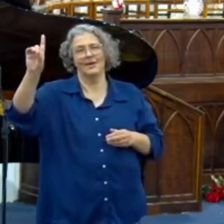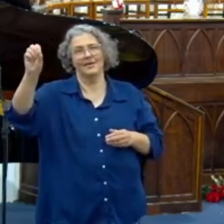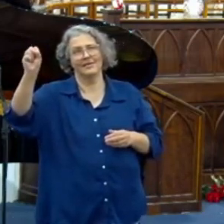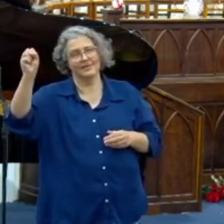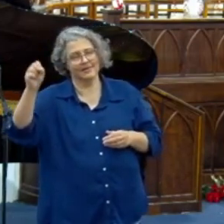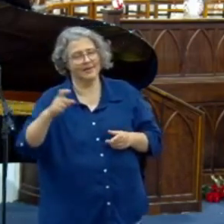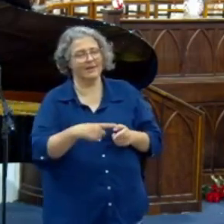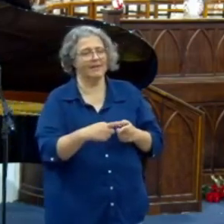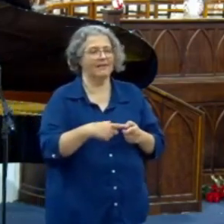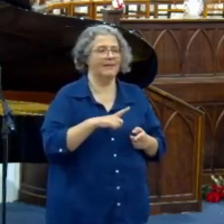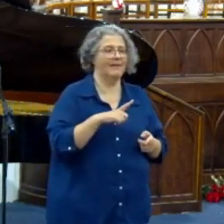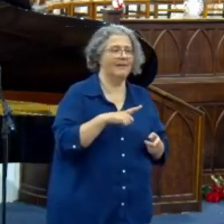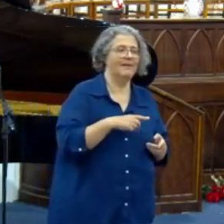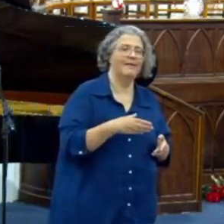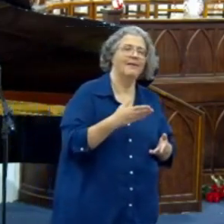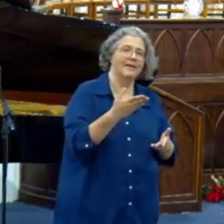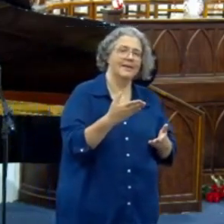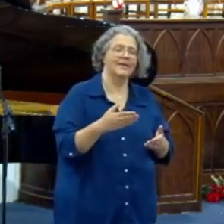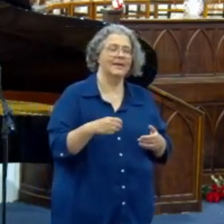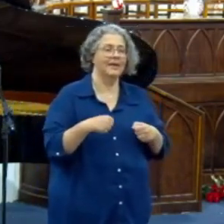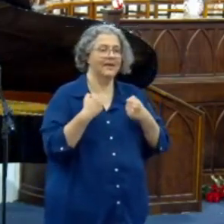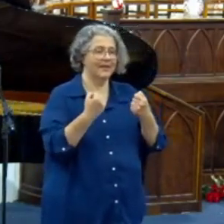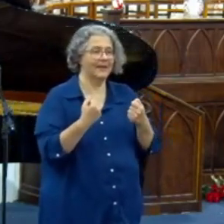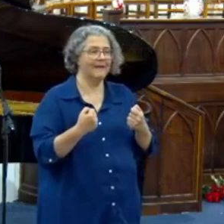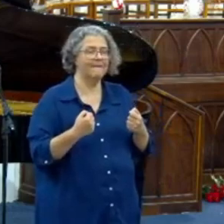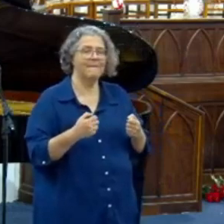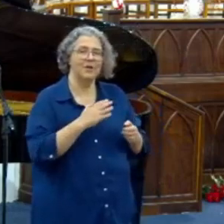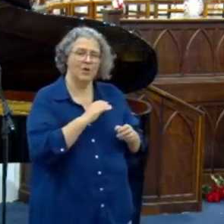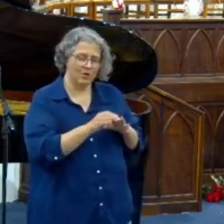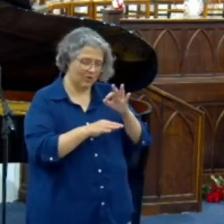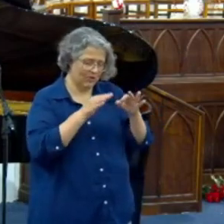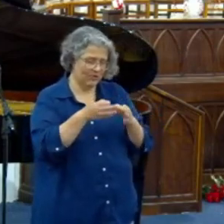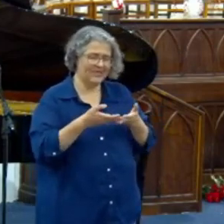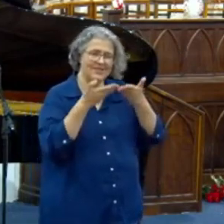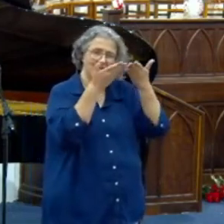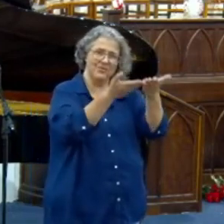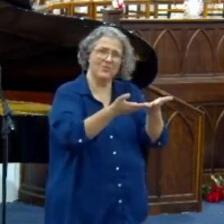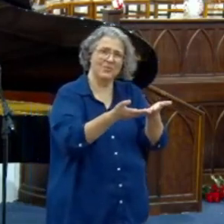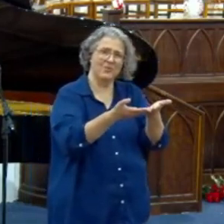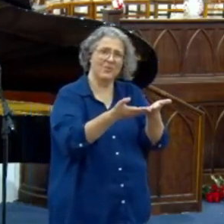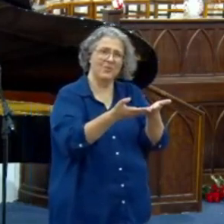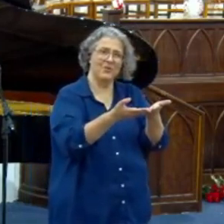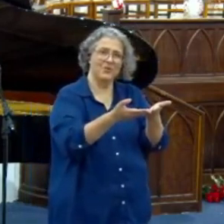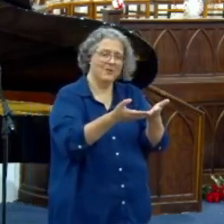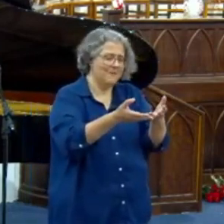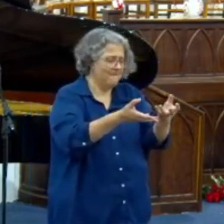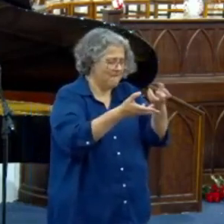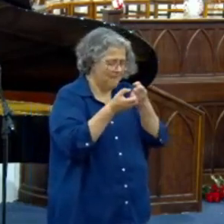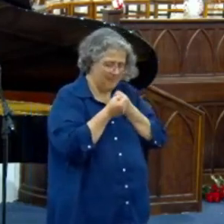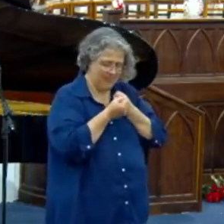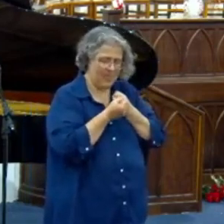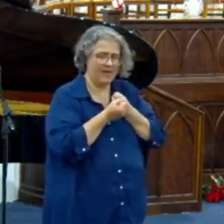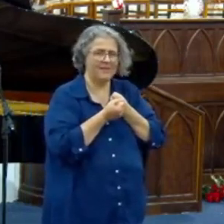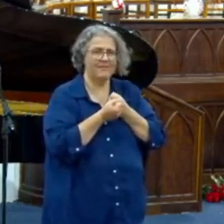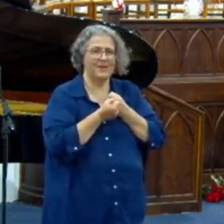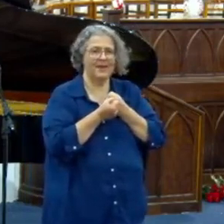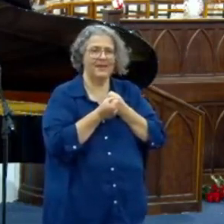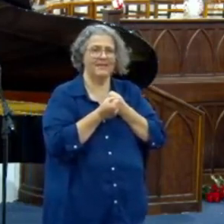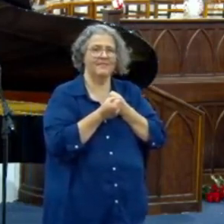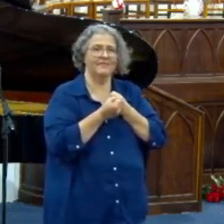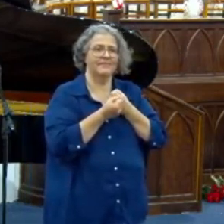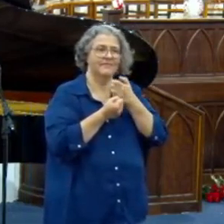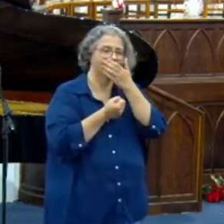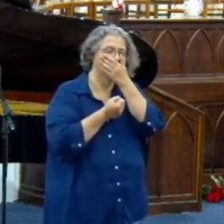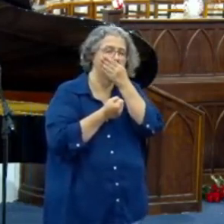suficiente para satisfazer plenamente a alma humana. Quem se apega às riquezas deste mundo, olha o que